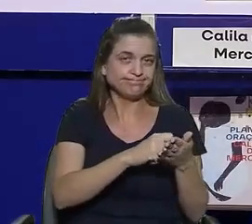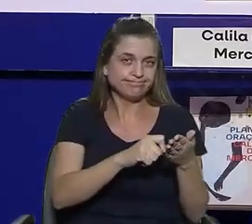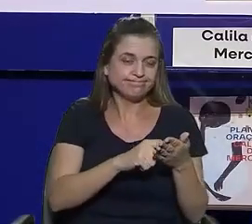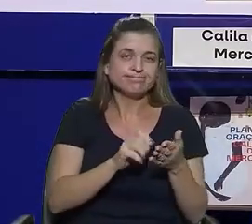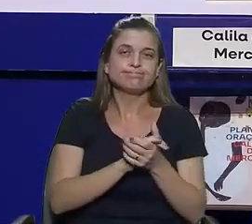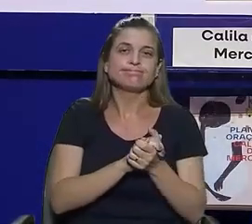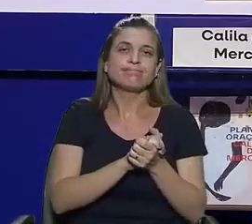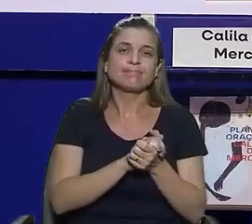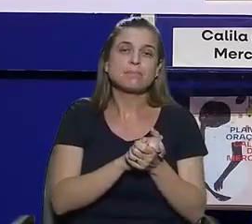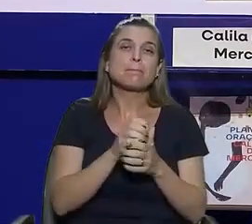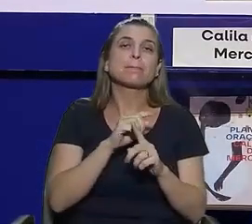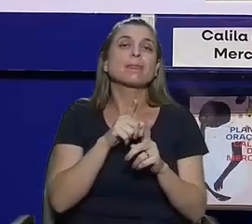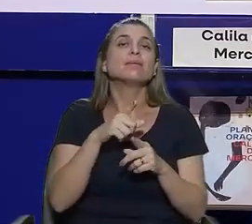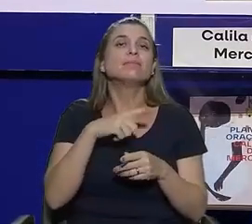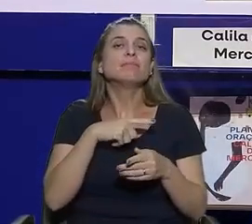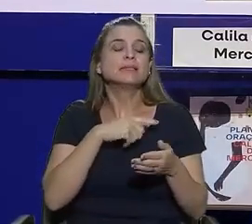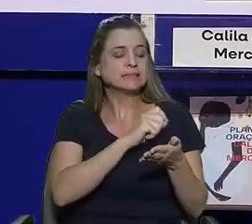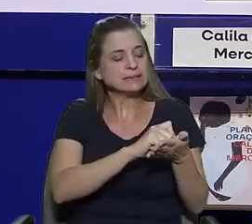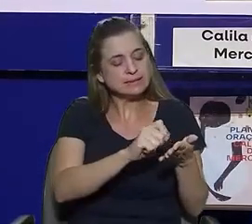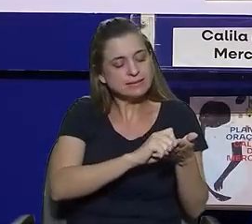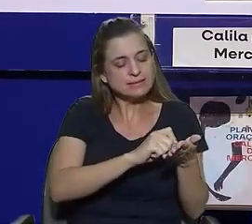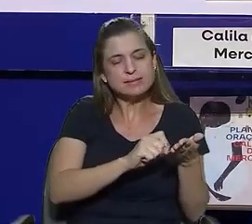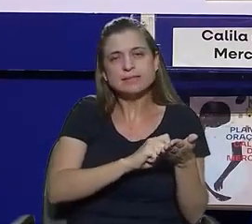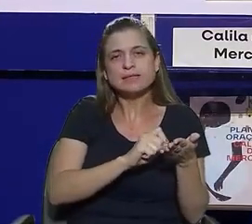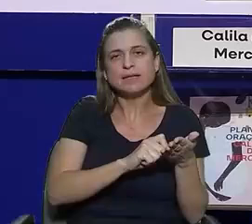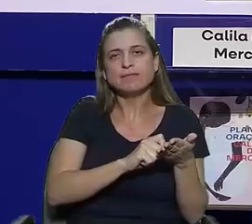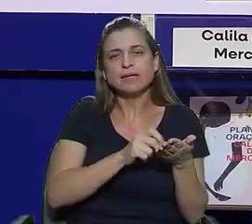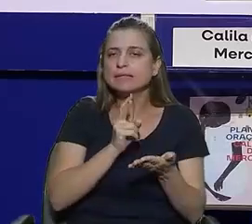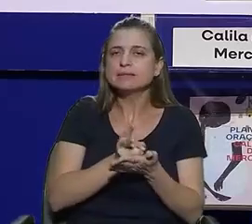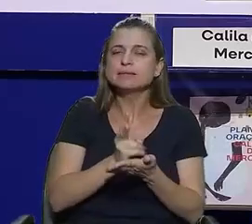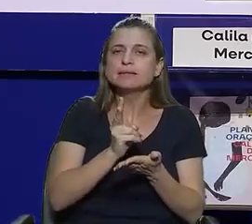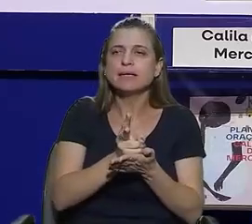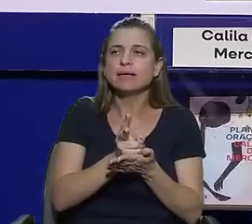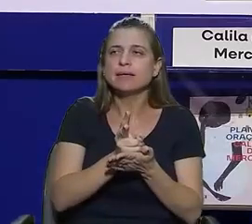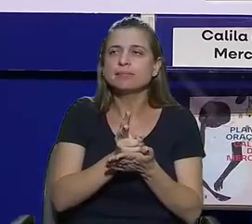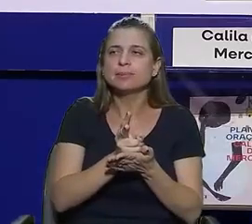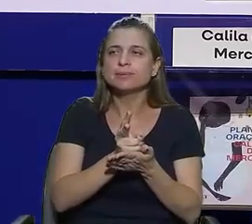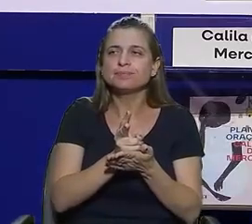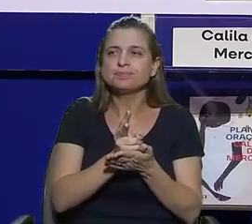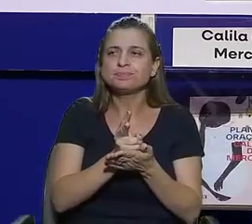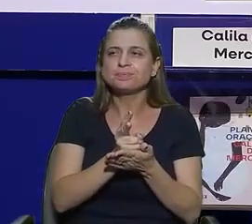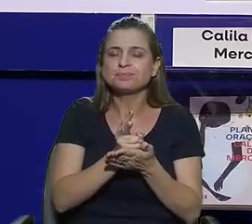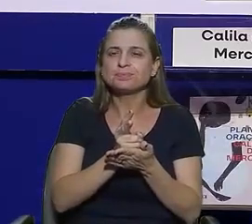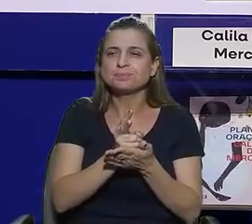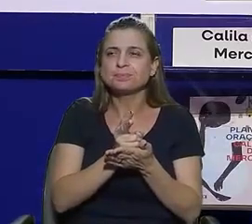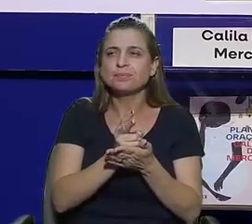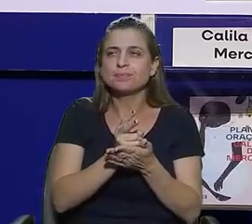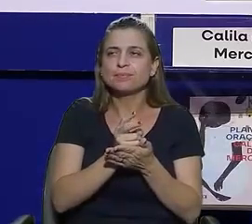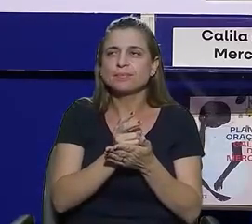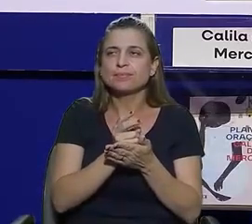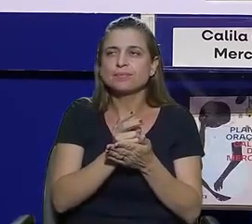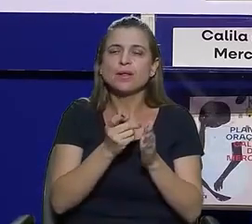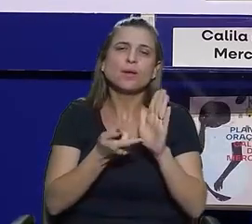E tem que escrever. Eu sou aquele que fica o tempo inteiro colocando balde. A goteira da casa está grande, eu vou